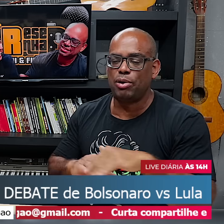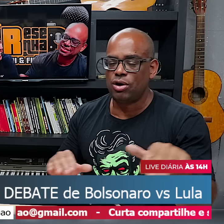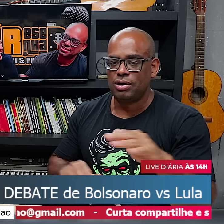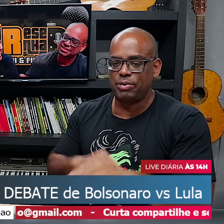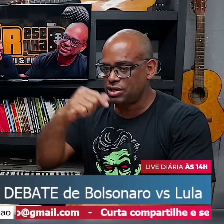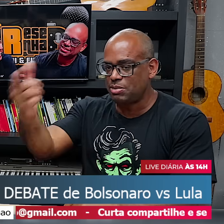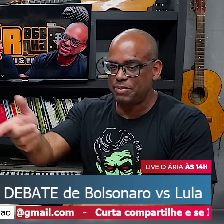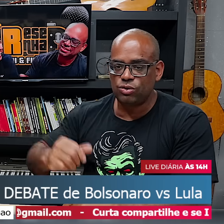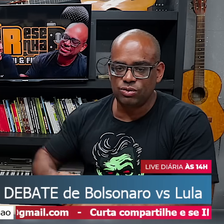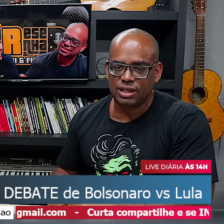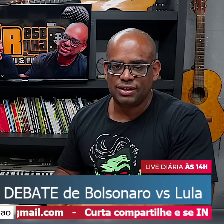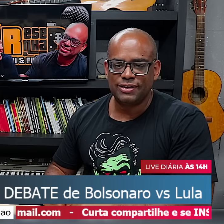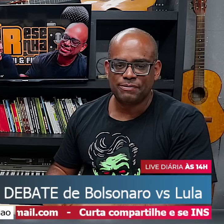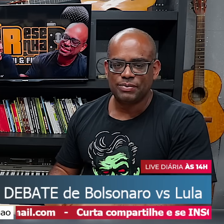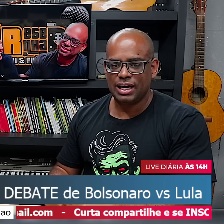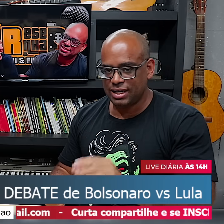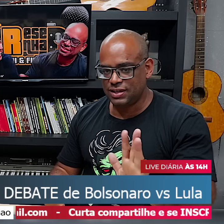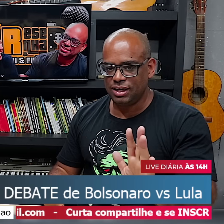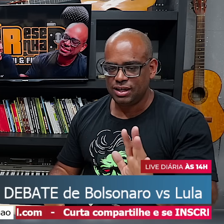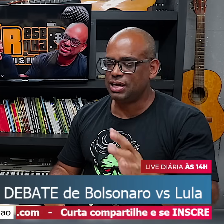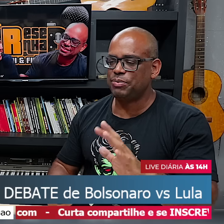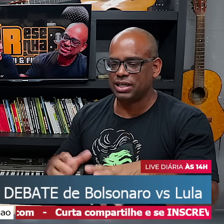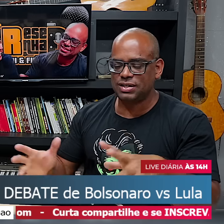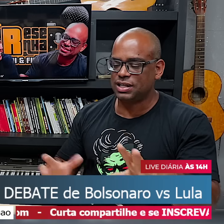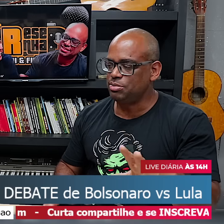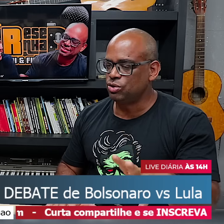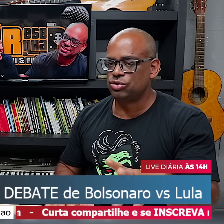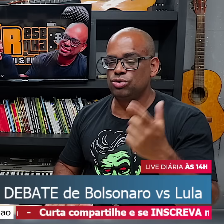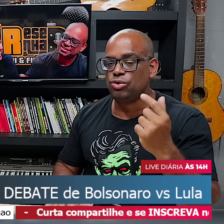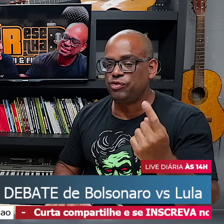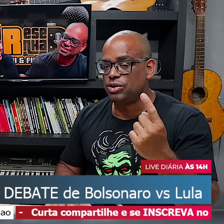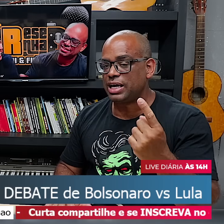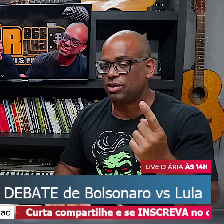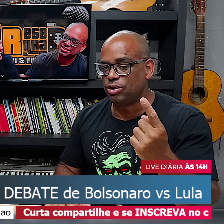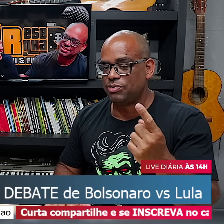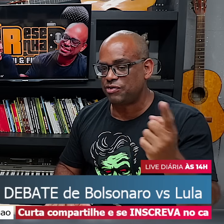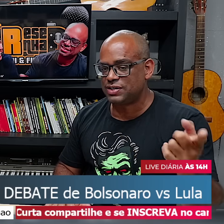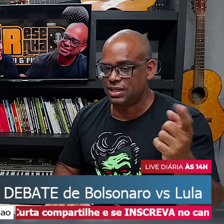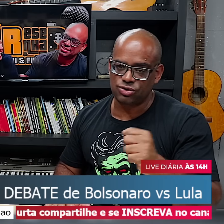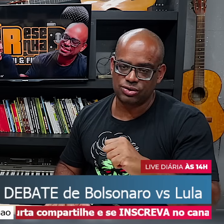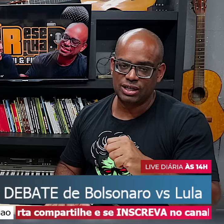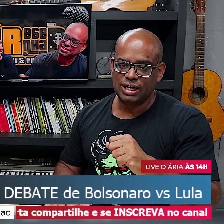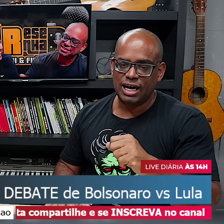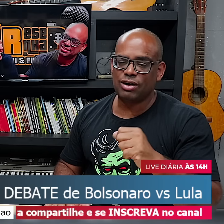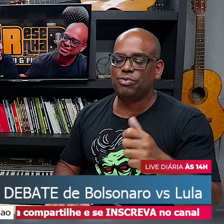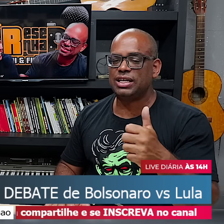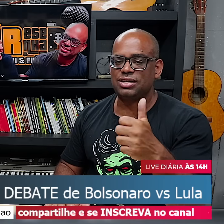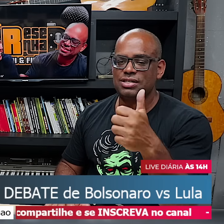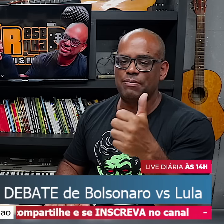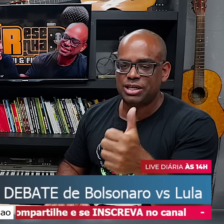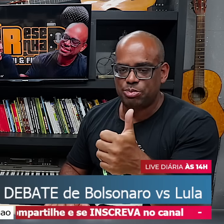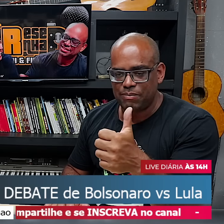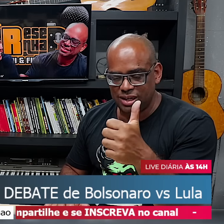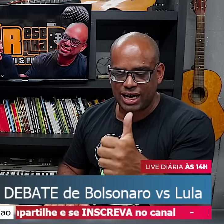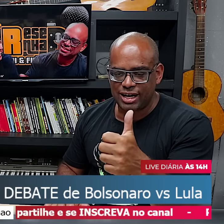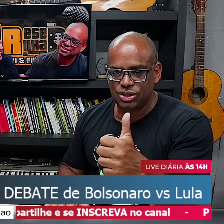E acabou. Próxima pergunta. Era assim. E depois aqueles 15 minutos. Duvido que a Globo vai fazer isso. A Globo vai deixar